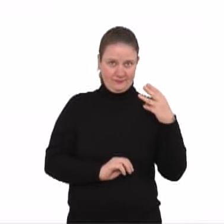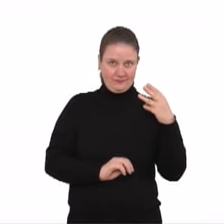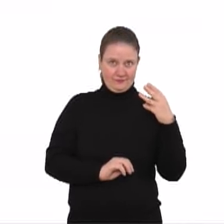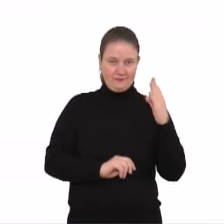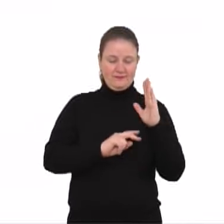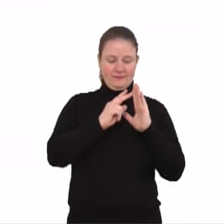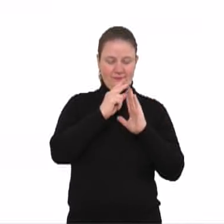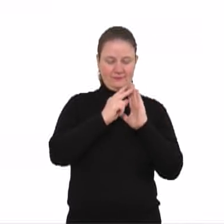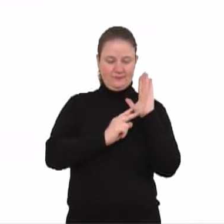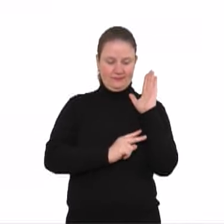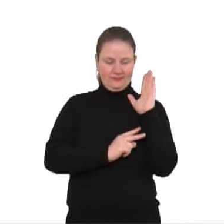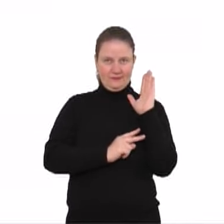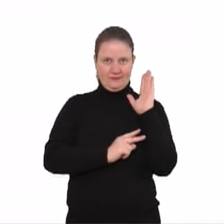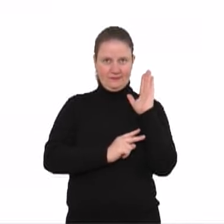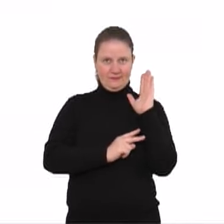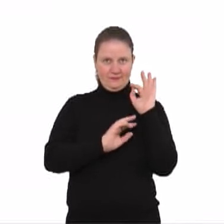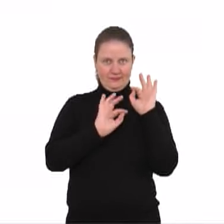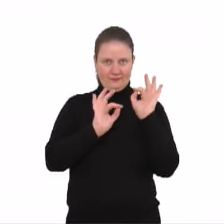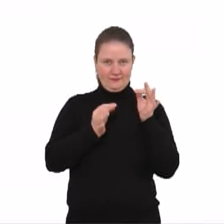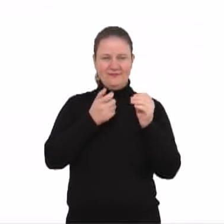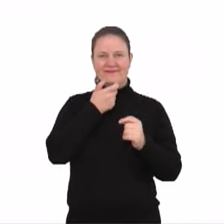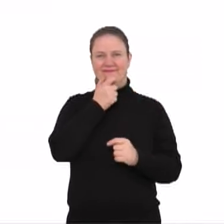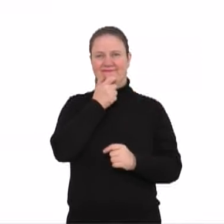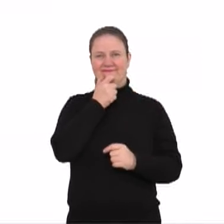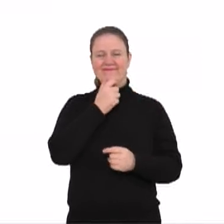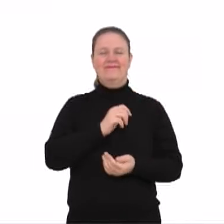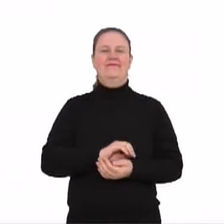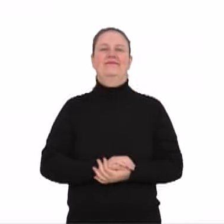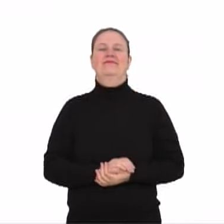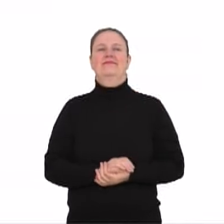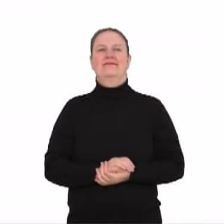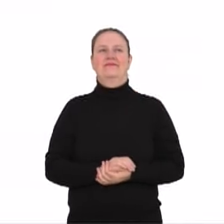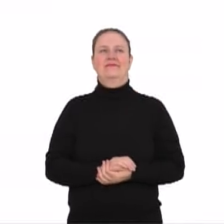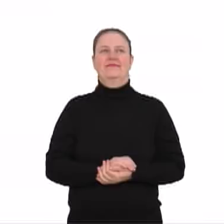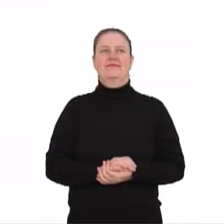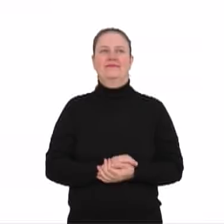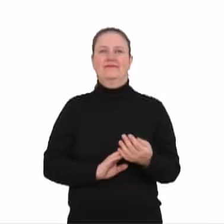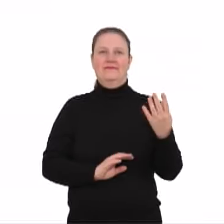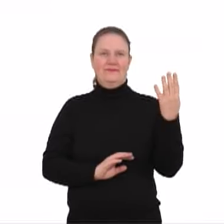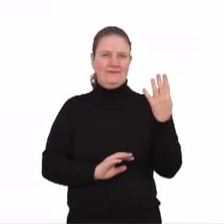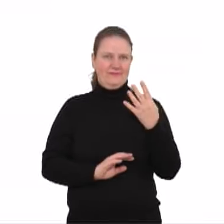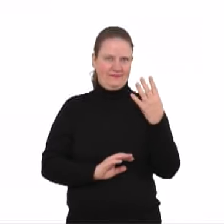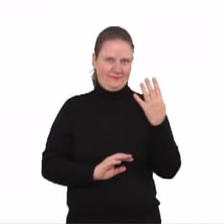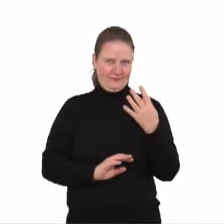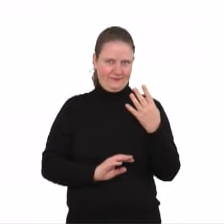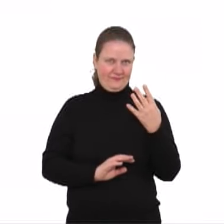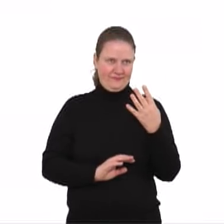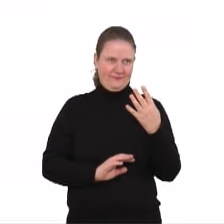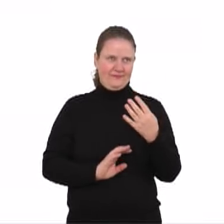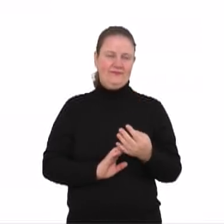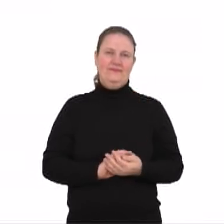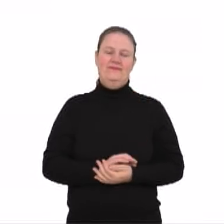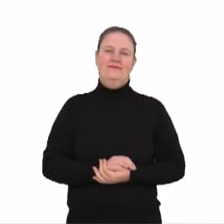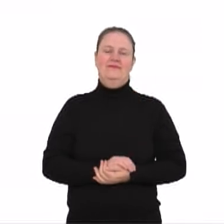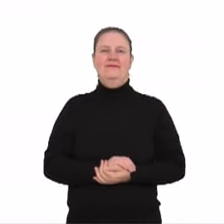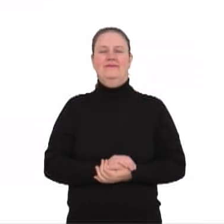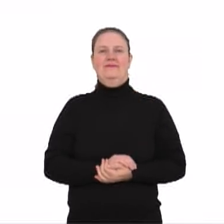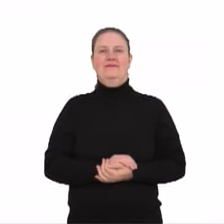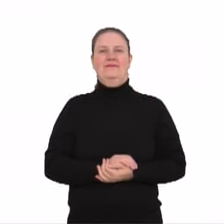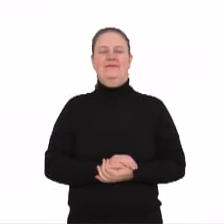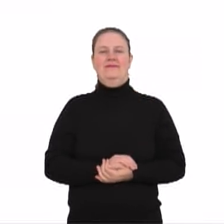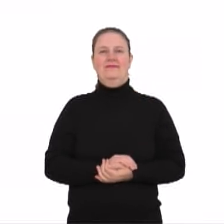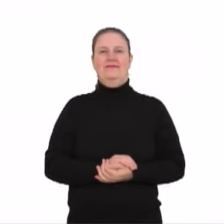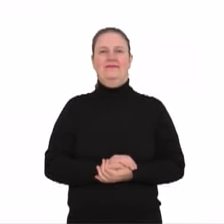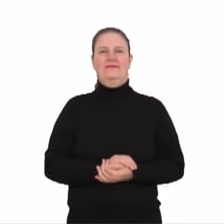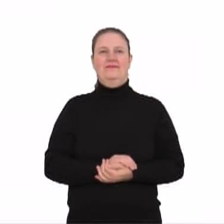roller coaster, I want to ride on the Ferris wheel. 4, oh, unfortunately, it's time